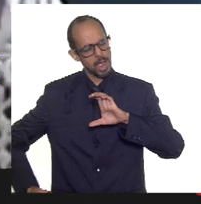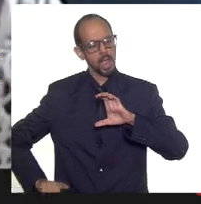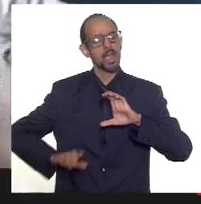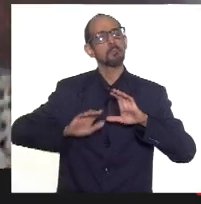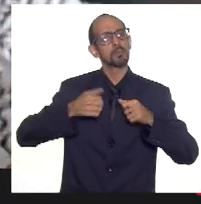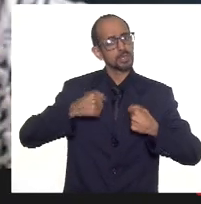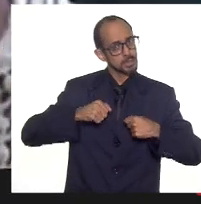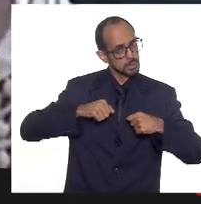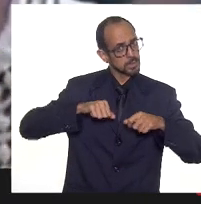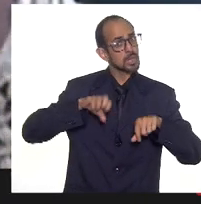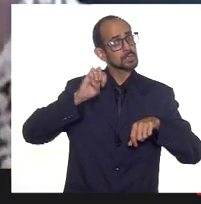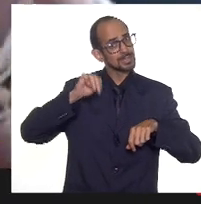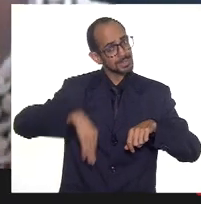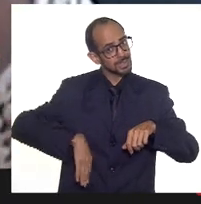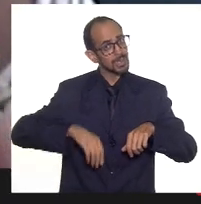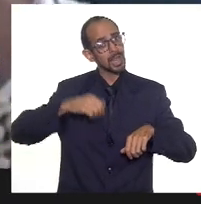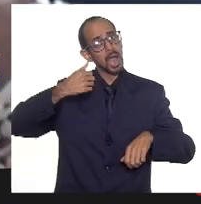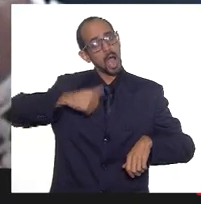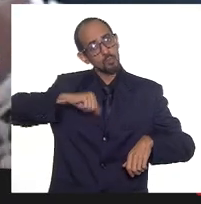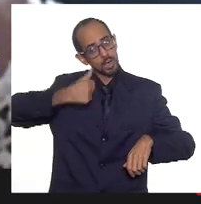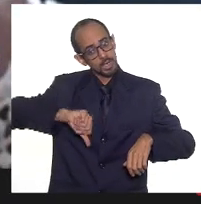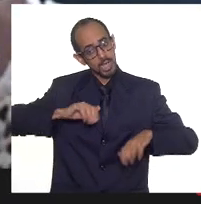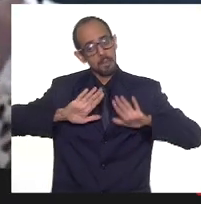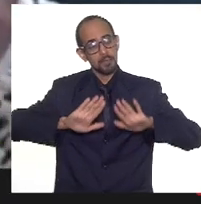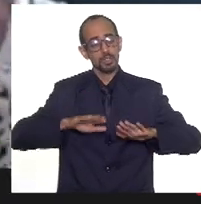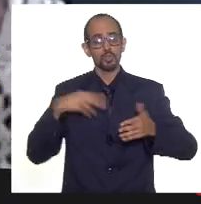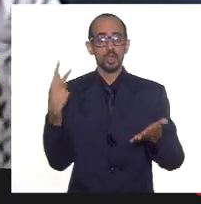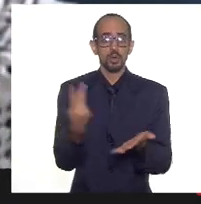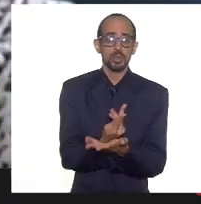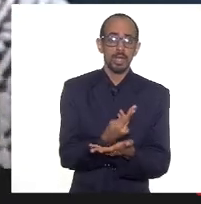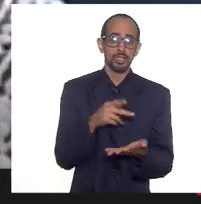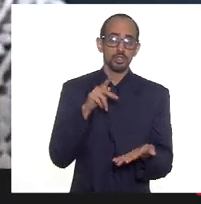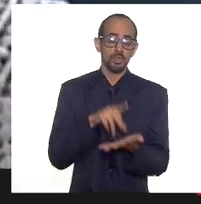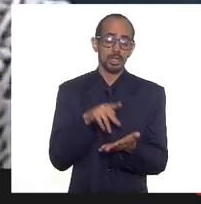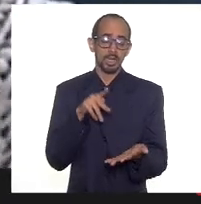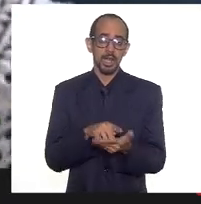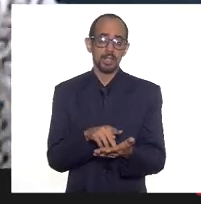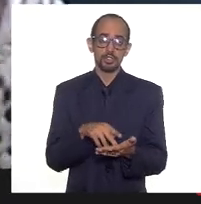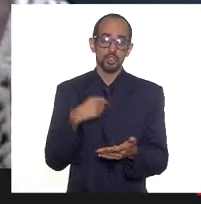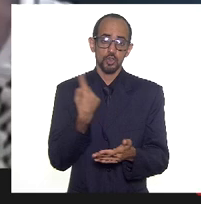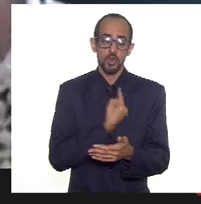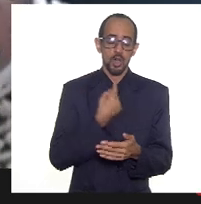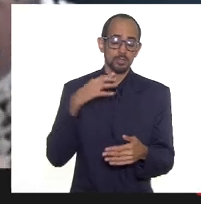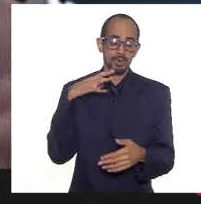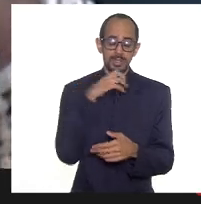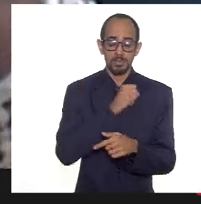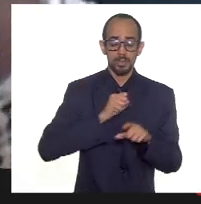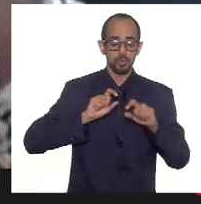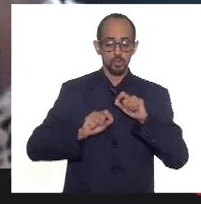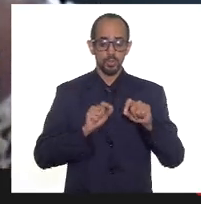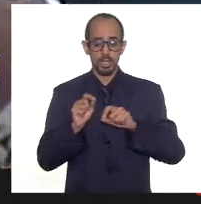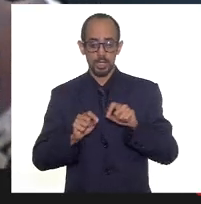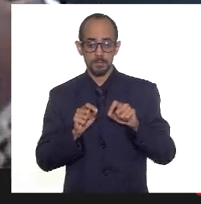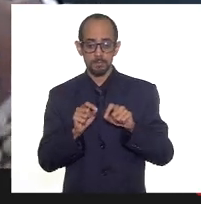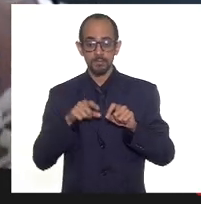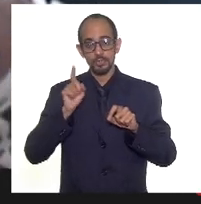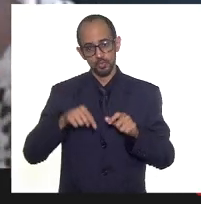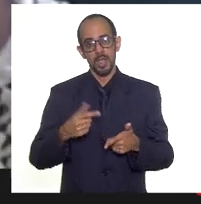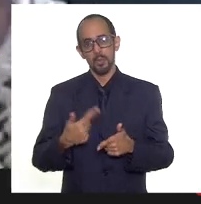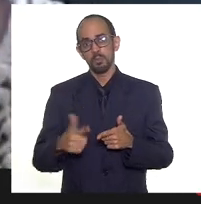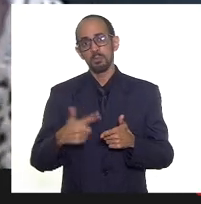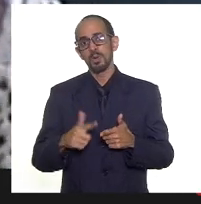né? Eu estou pensando no que acontece em todas as situações. O que a gente percebe é que isso é um